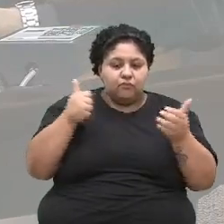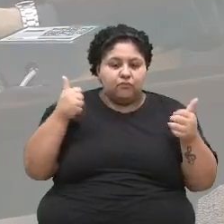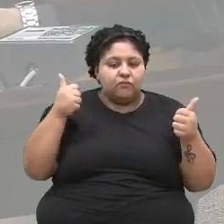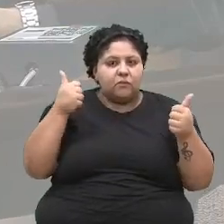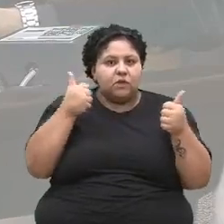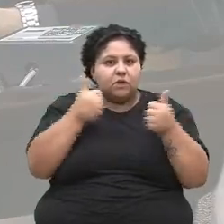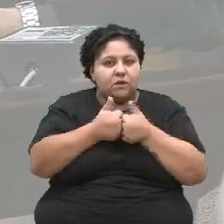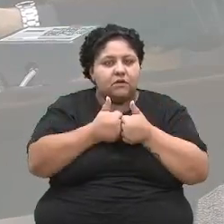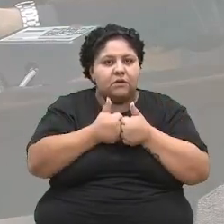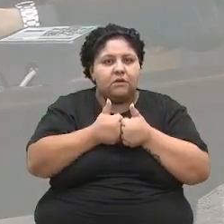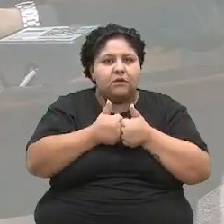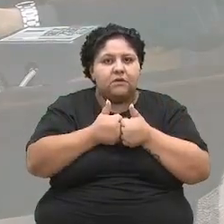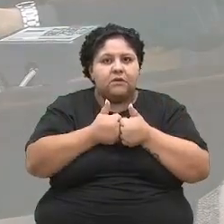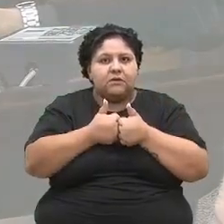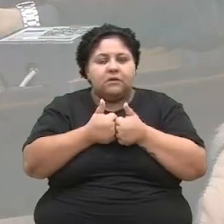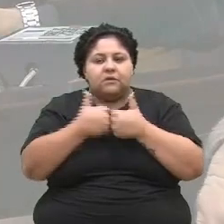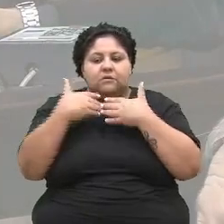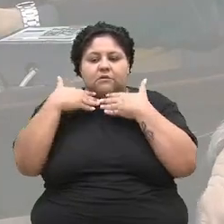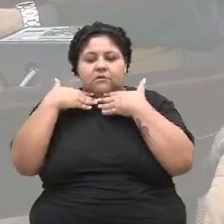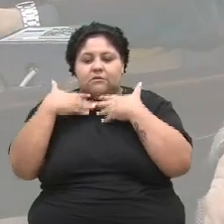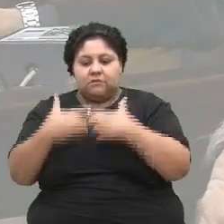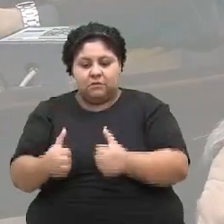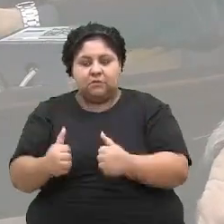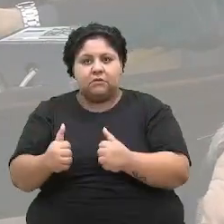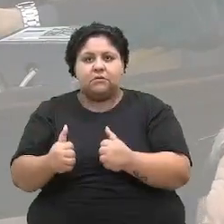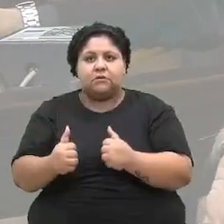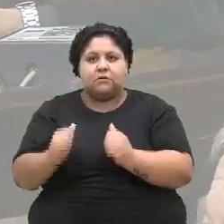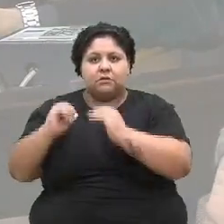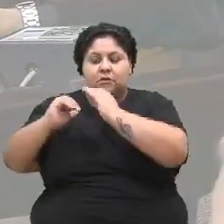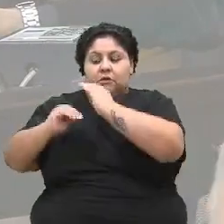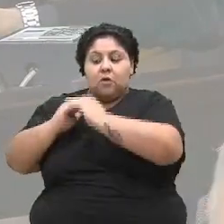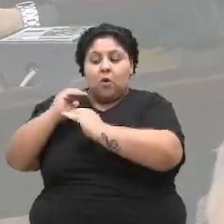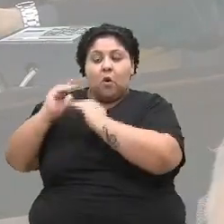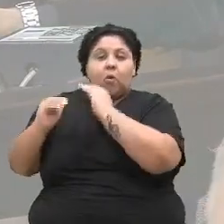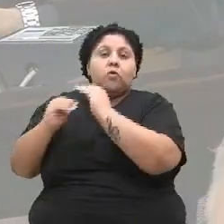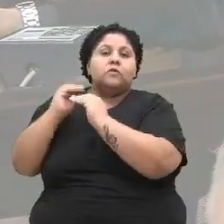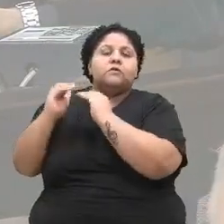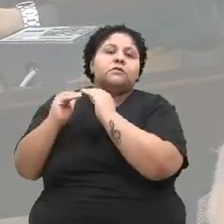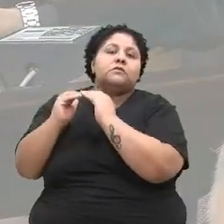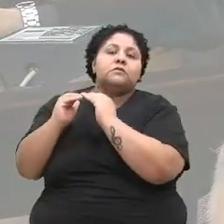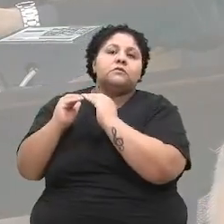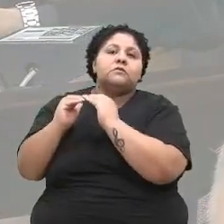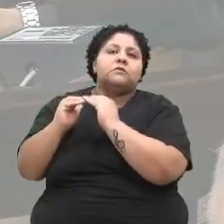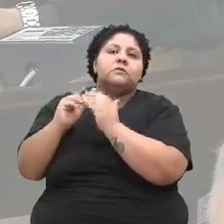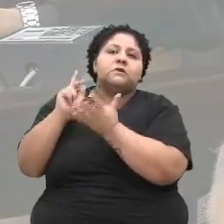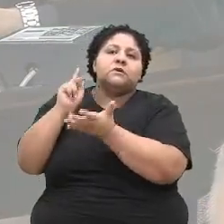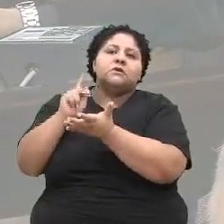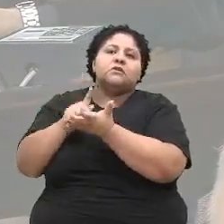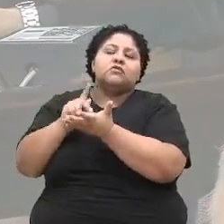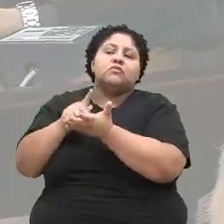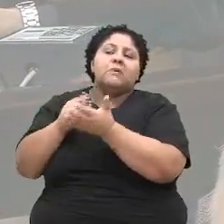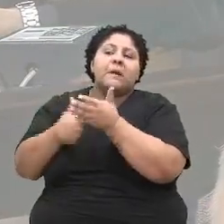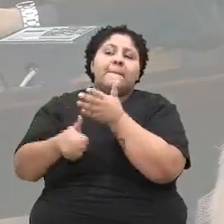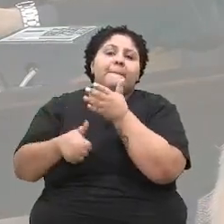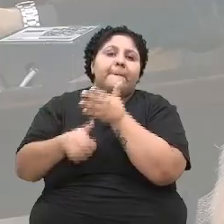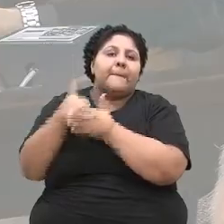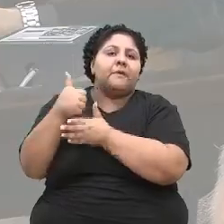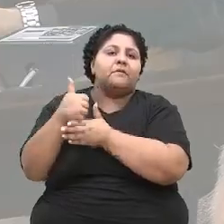com as secretarias ali competentes, construíram então, na verdade, uma viabilidade